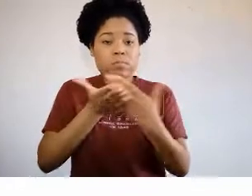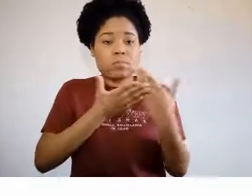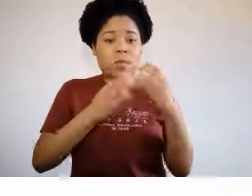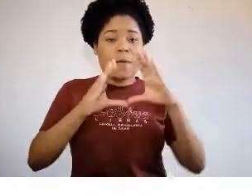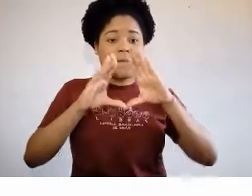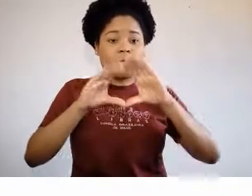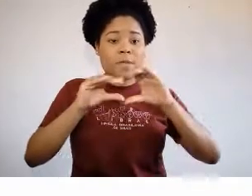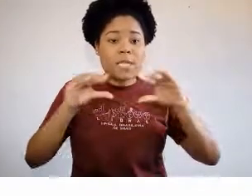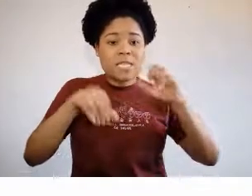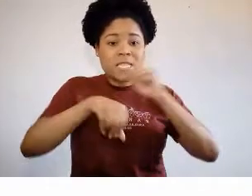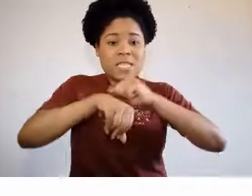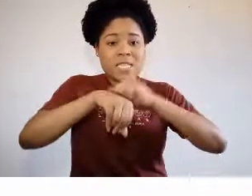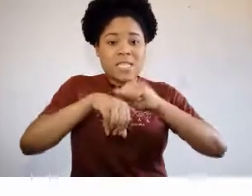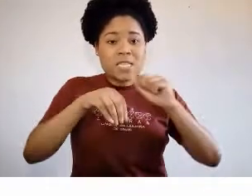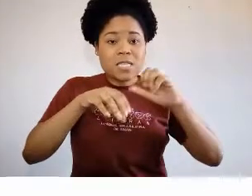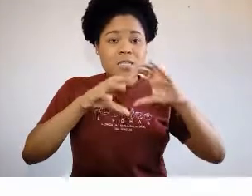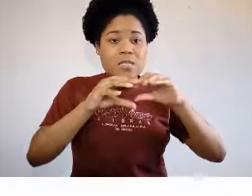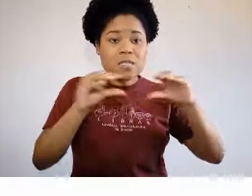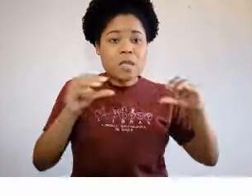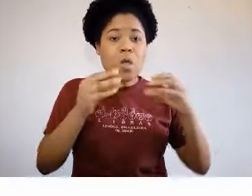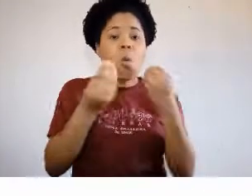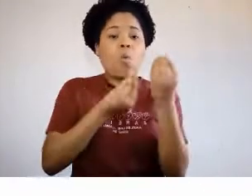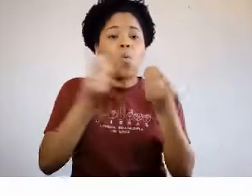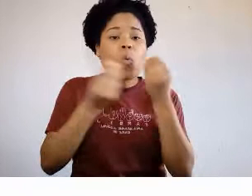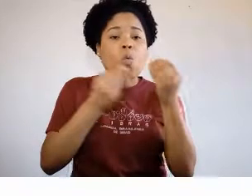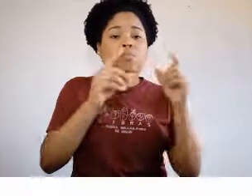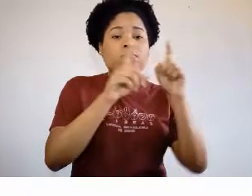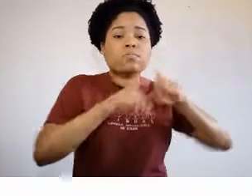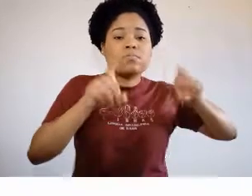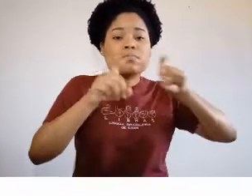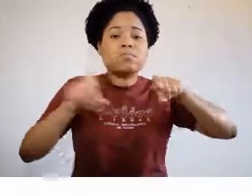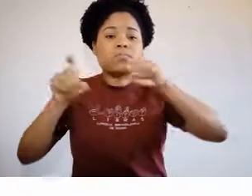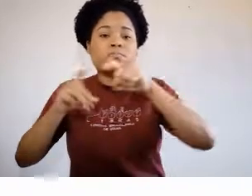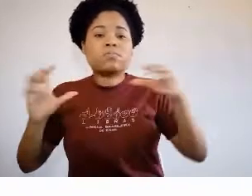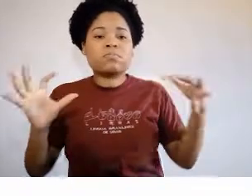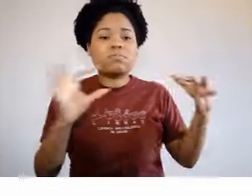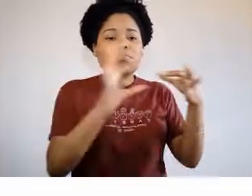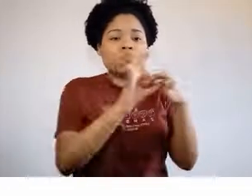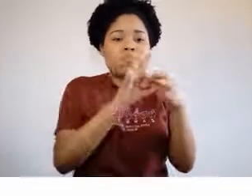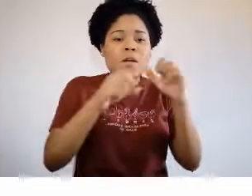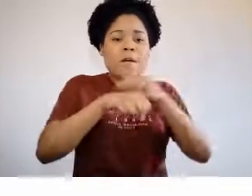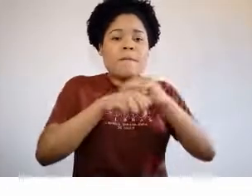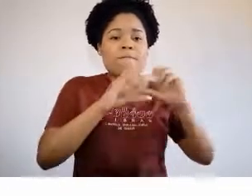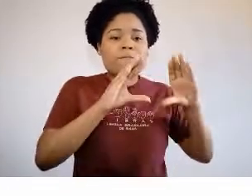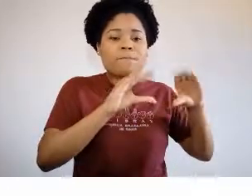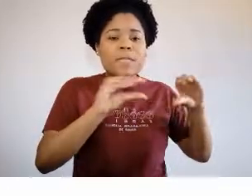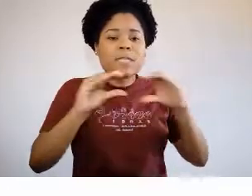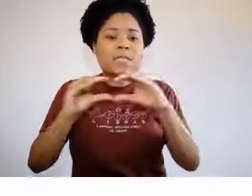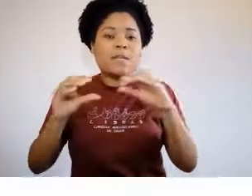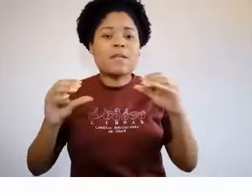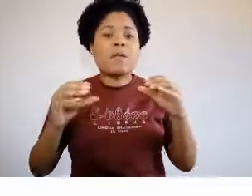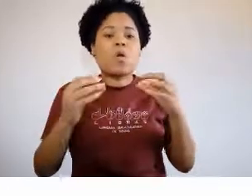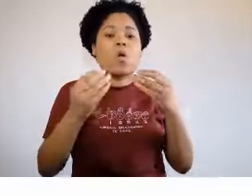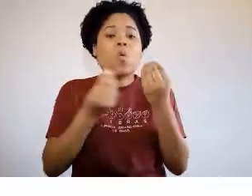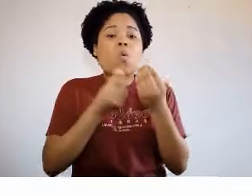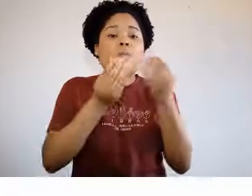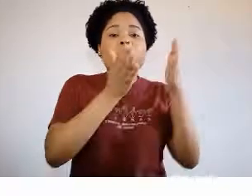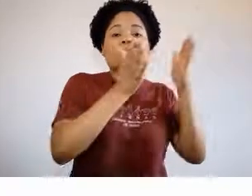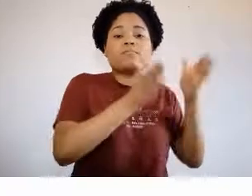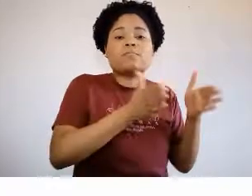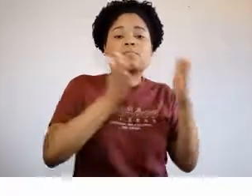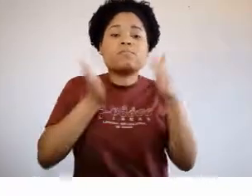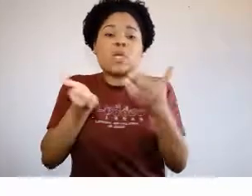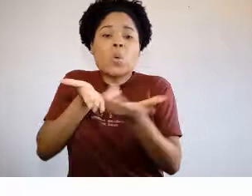física, que representa como os computadores estão conectados fisicamente, ou seja,